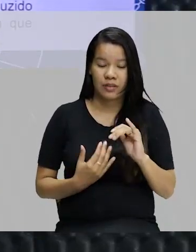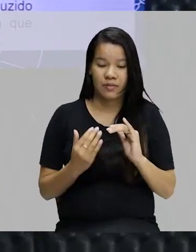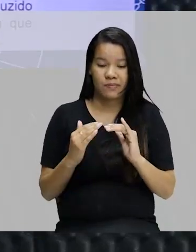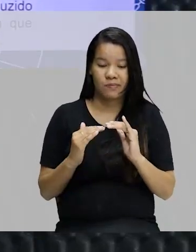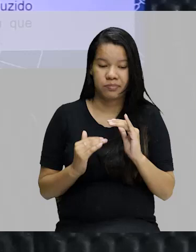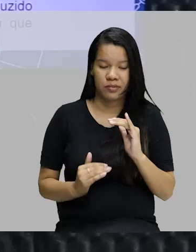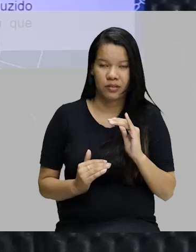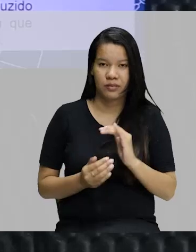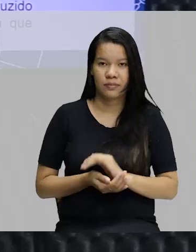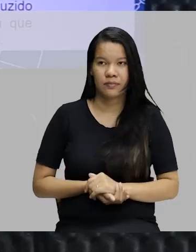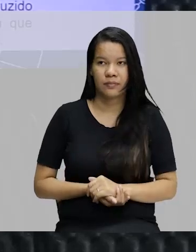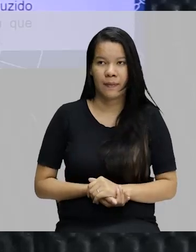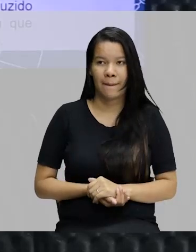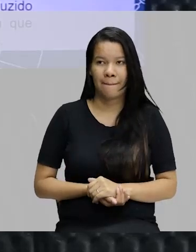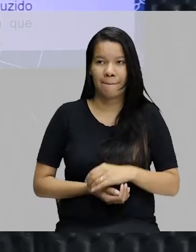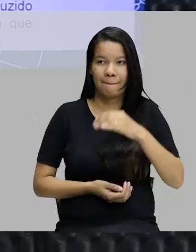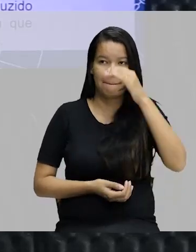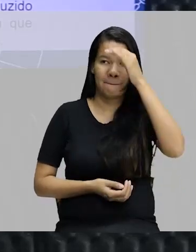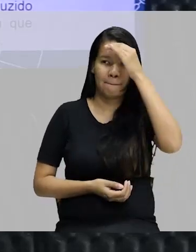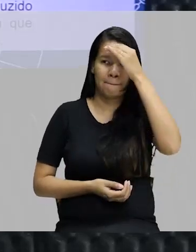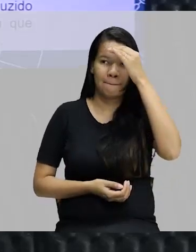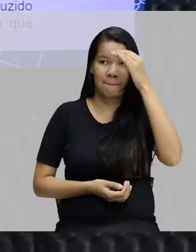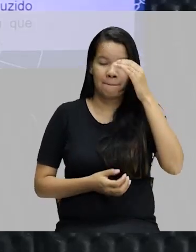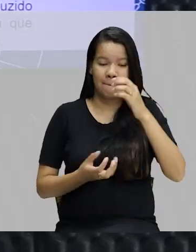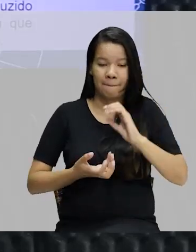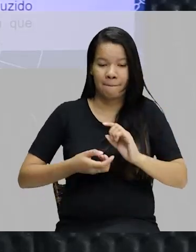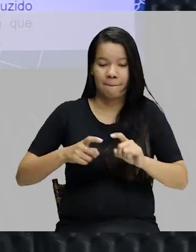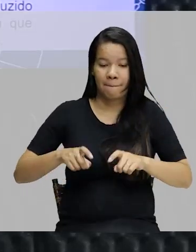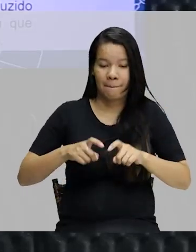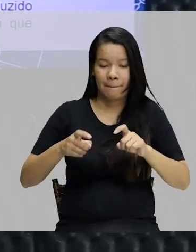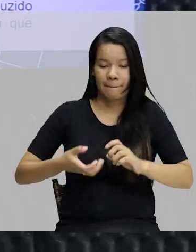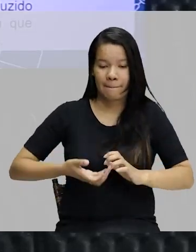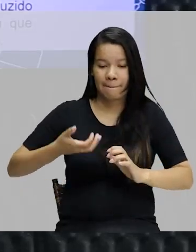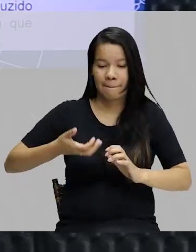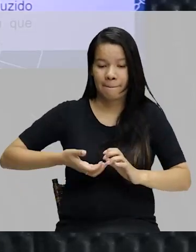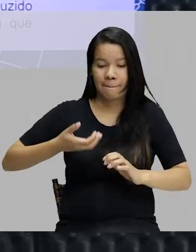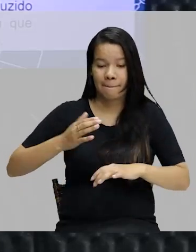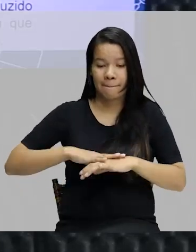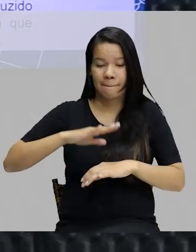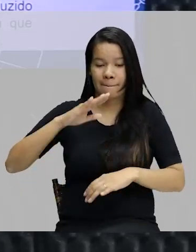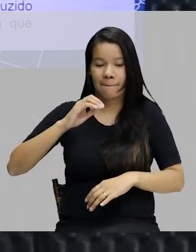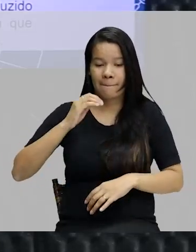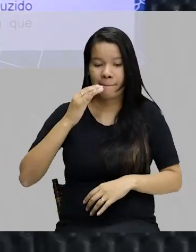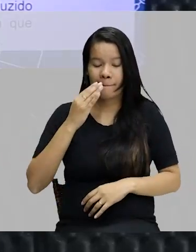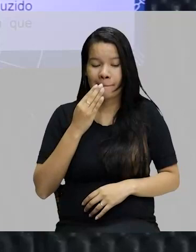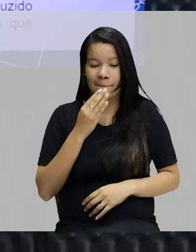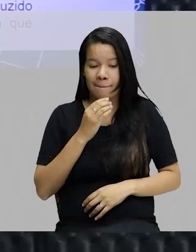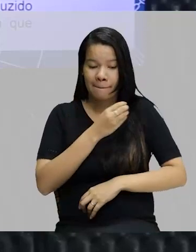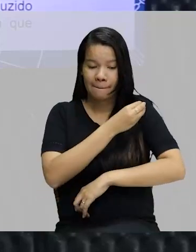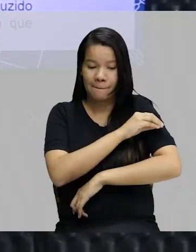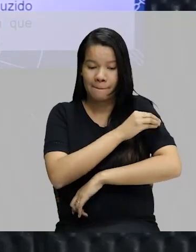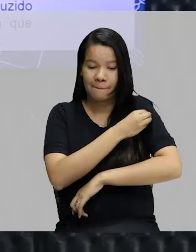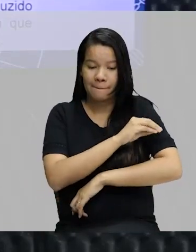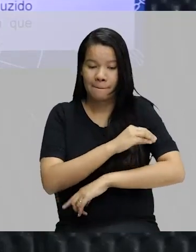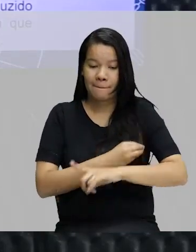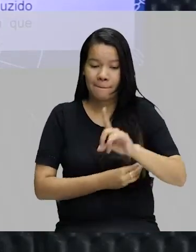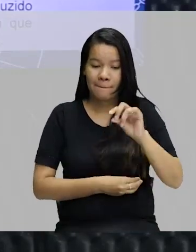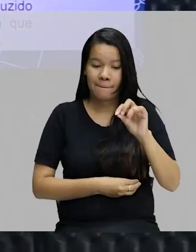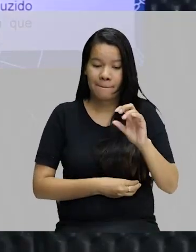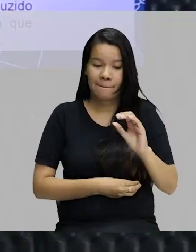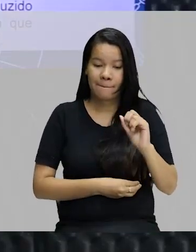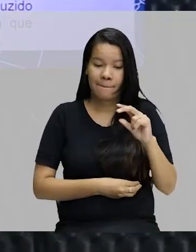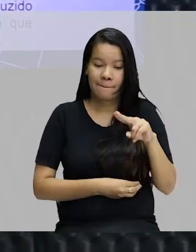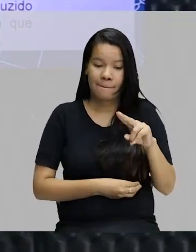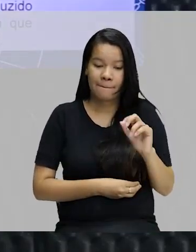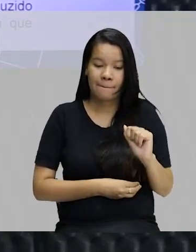menor. A cultura que gera mais álcool é a cana-de-açúcar. Cada tonelada